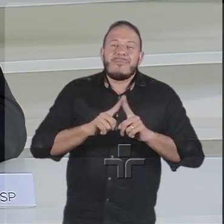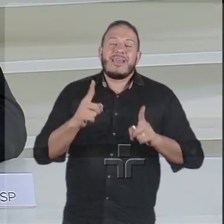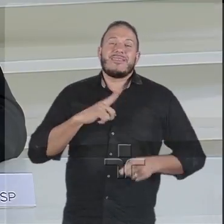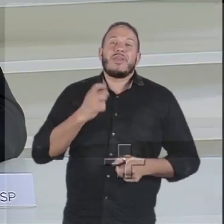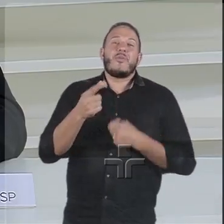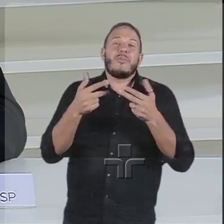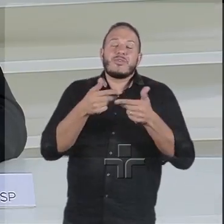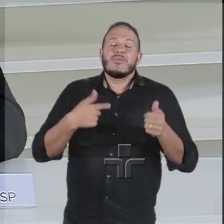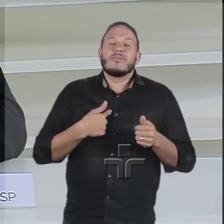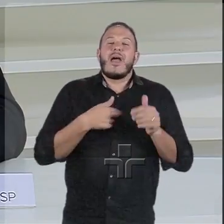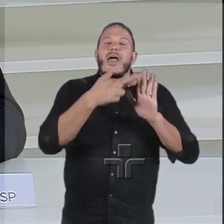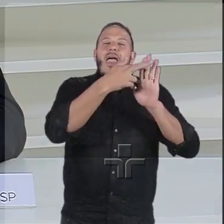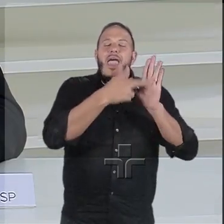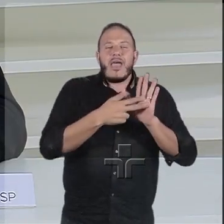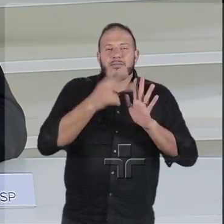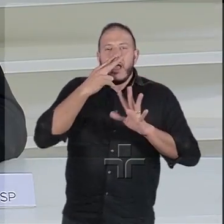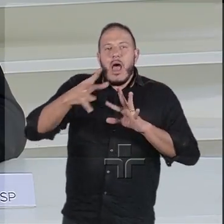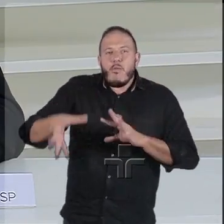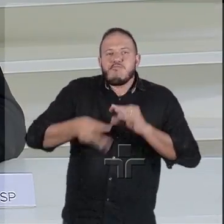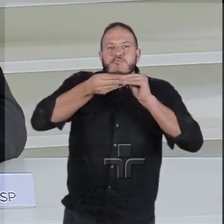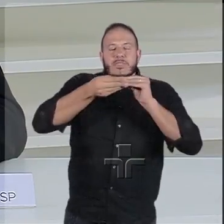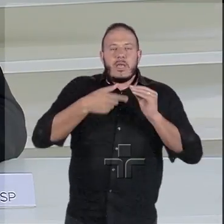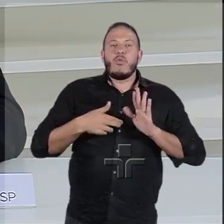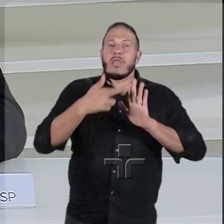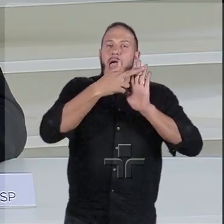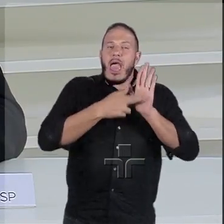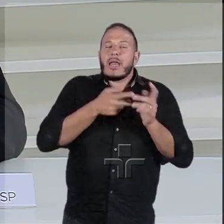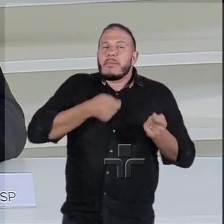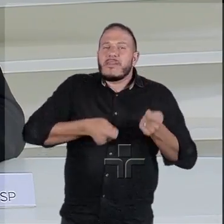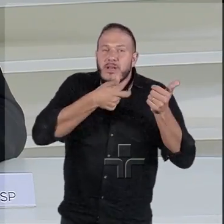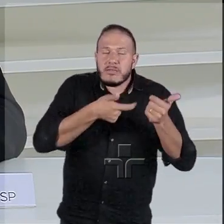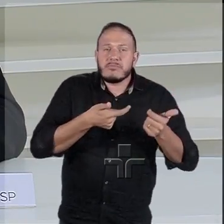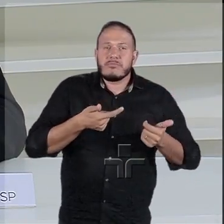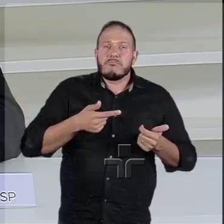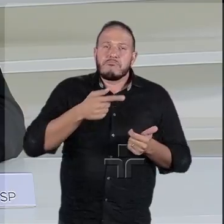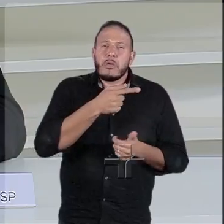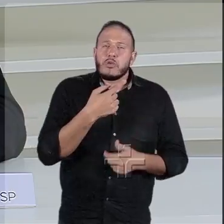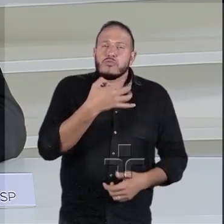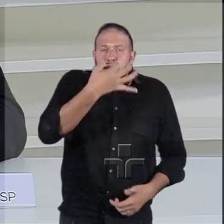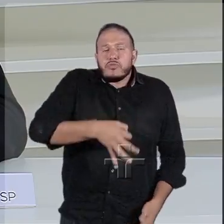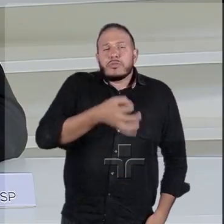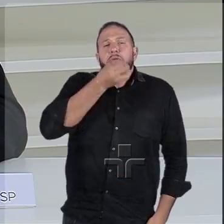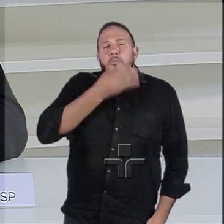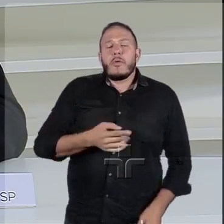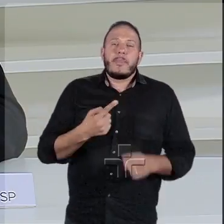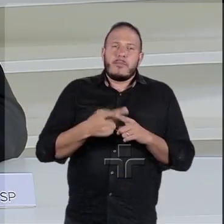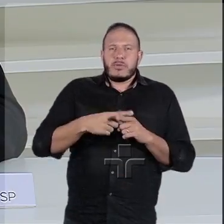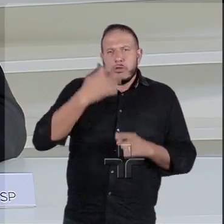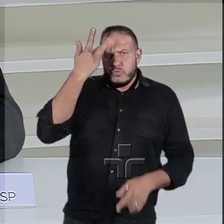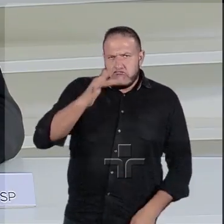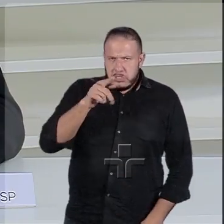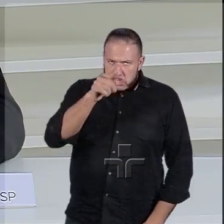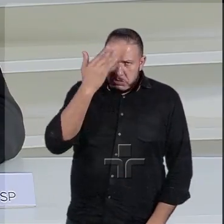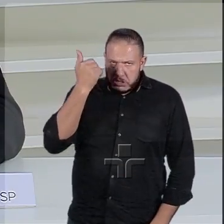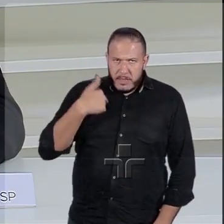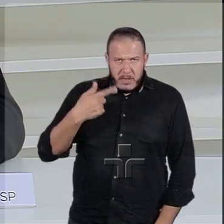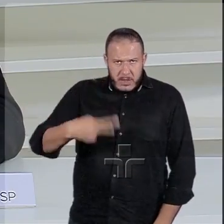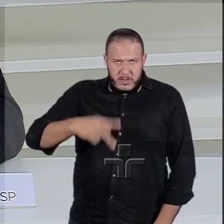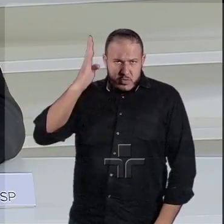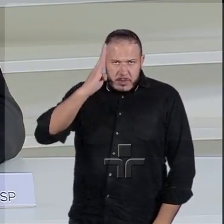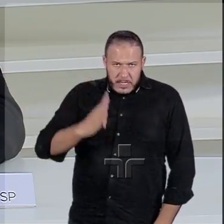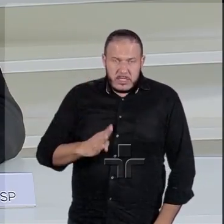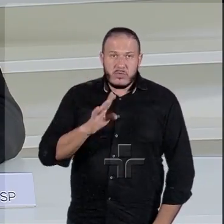regra de acumulação de benefícios tá boa, tá uma regra boa, justa, né? Porque no Brasil, não sei se você sabe, quer